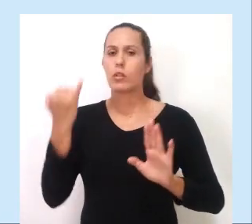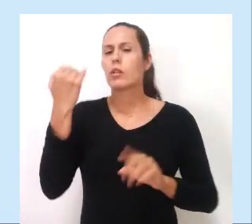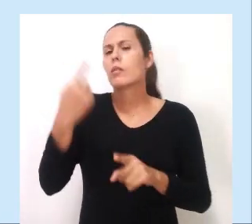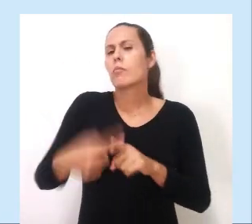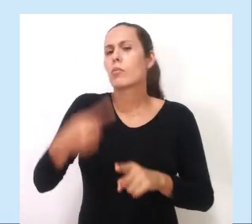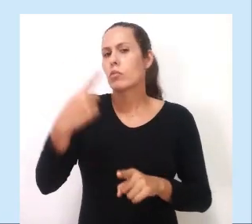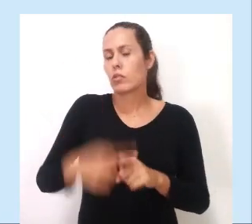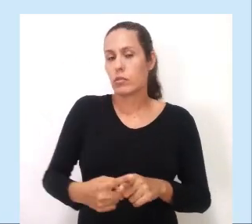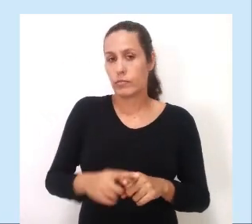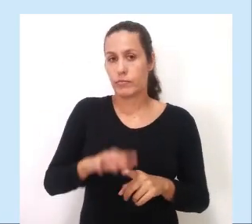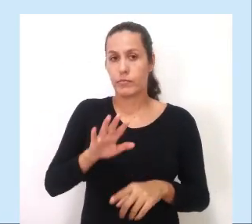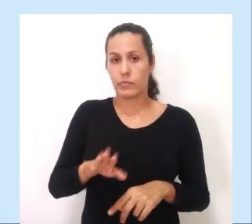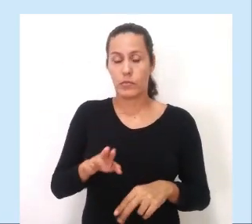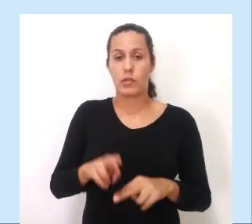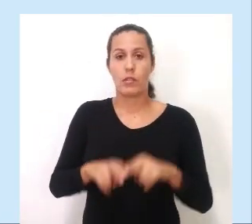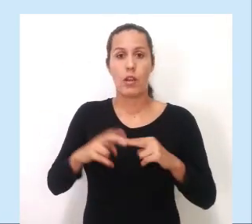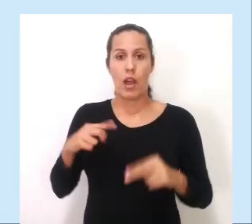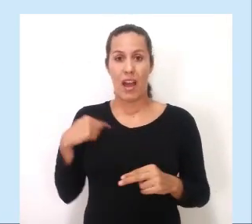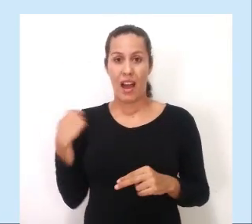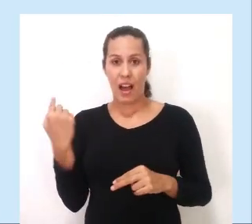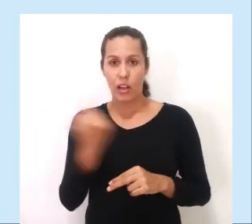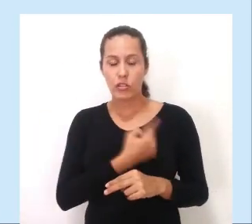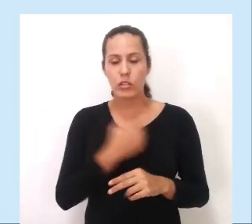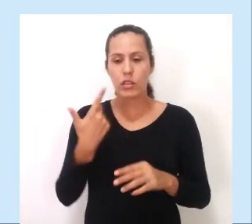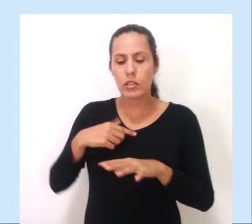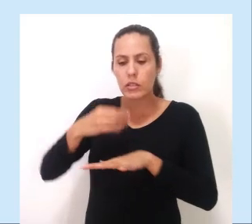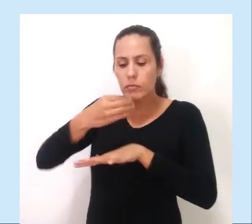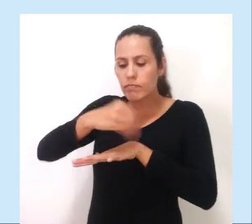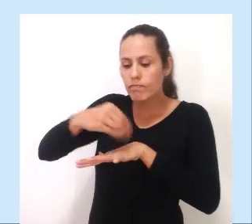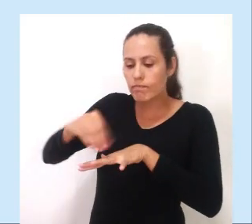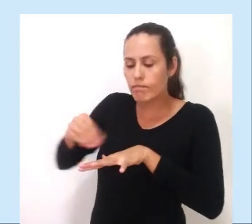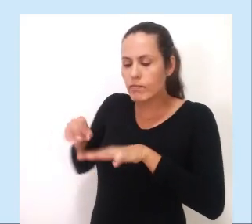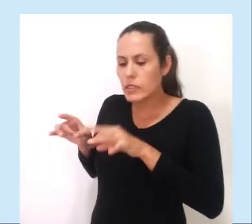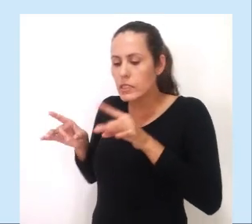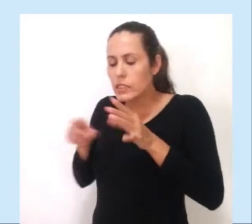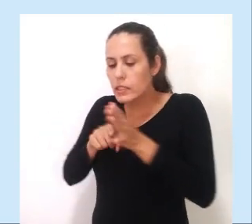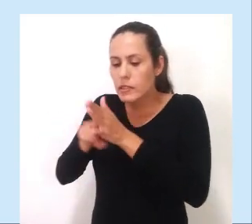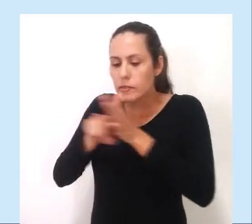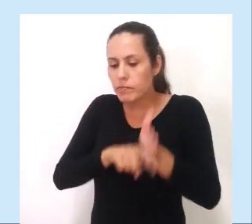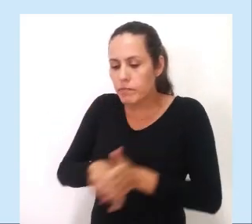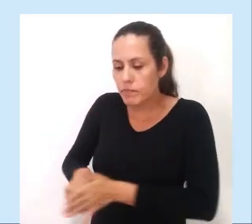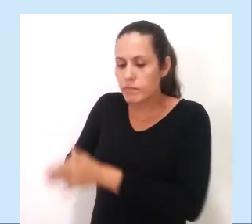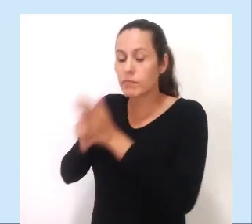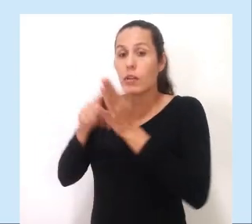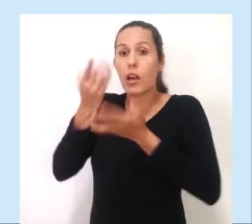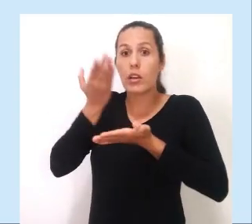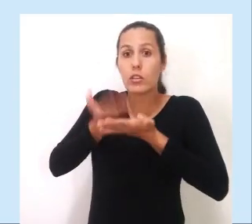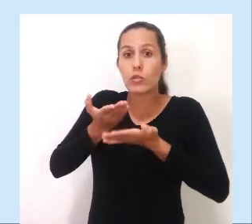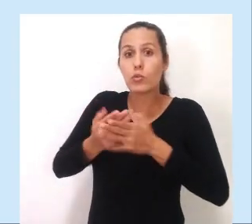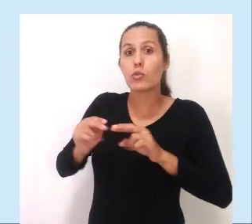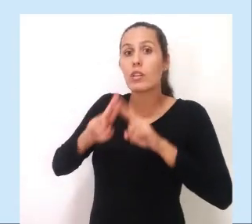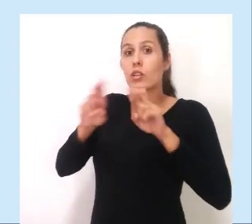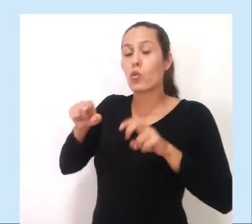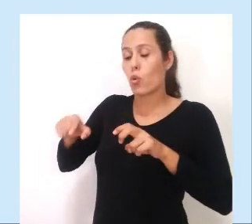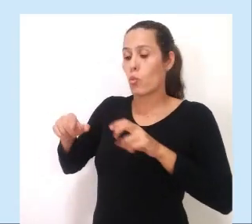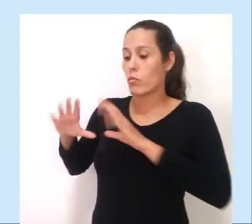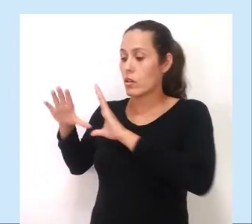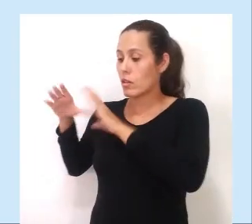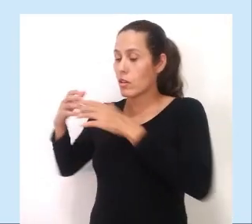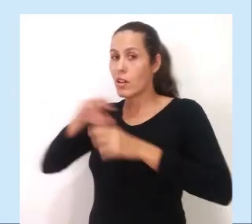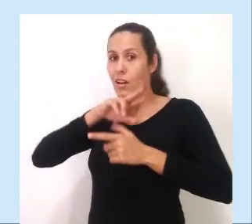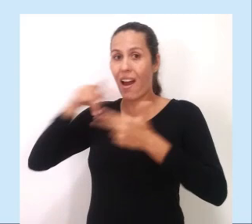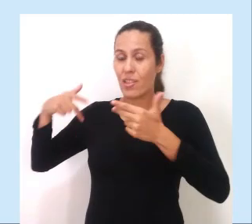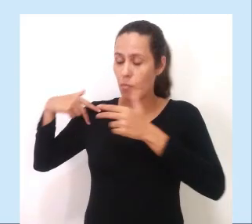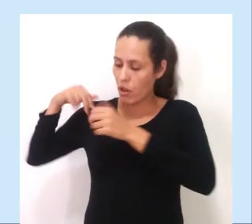quê? Permite estudar a evolução da vida na Terra. Os animais eles passaram por